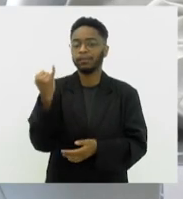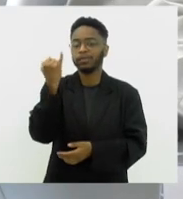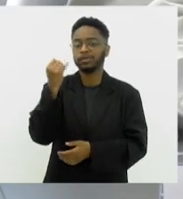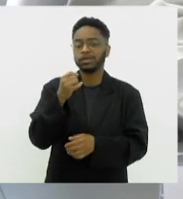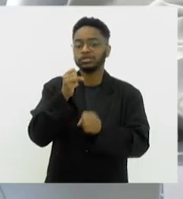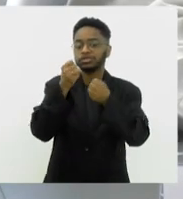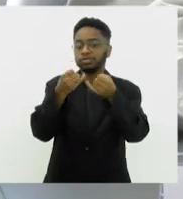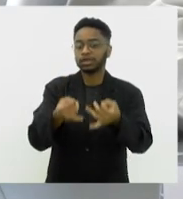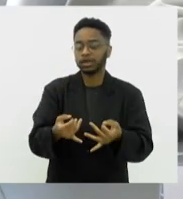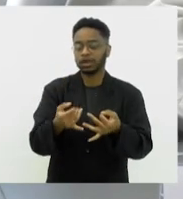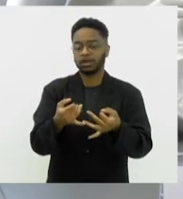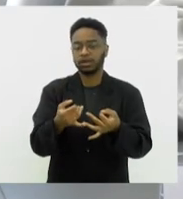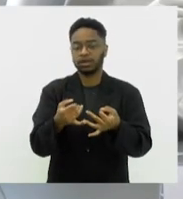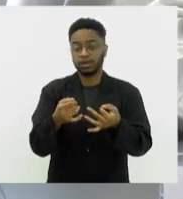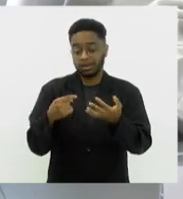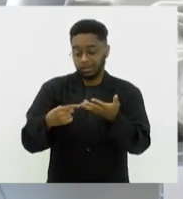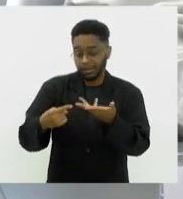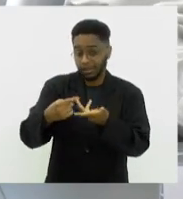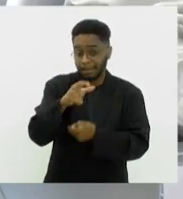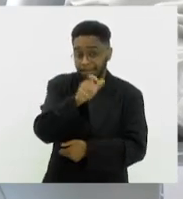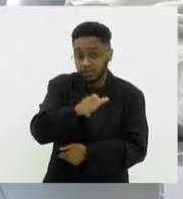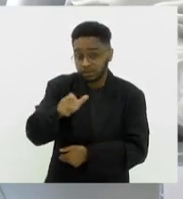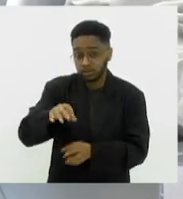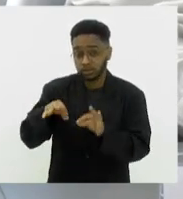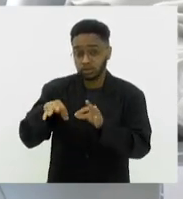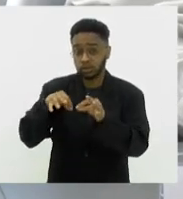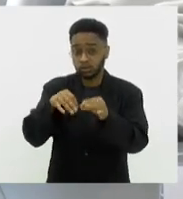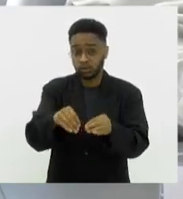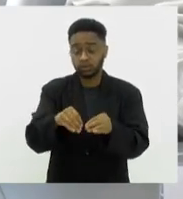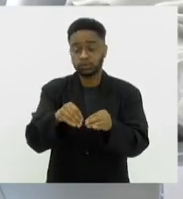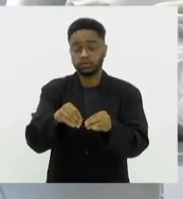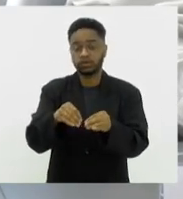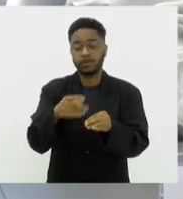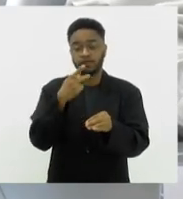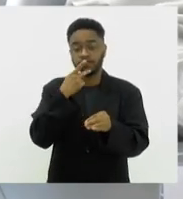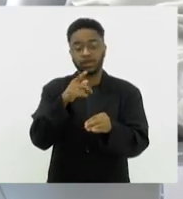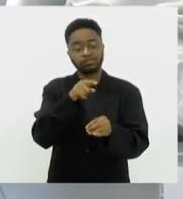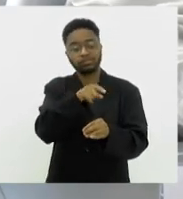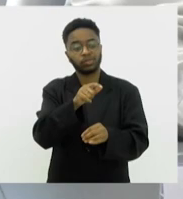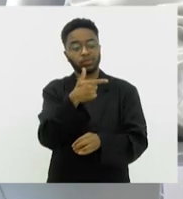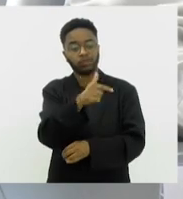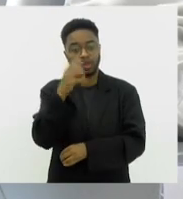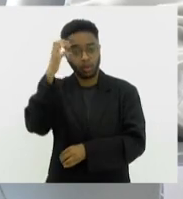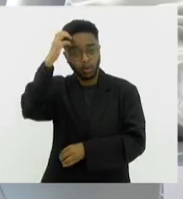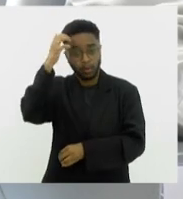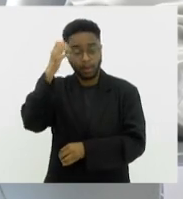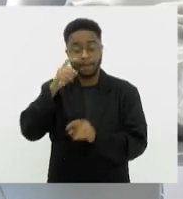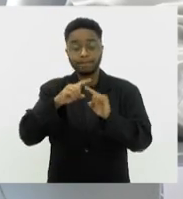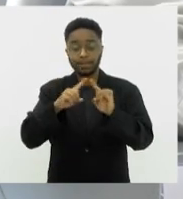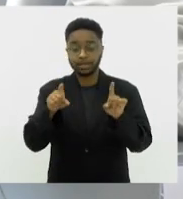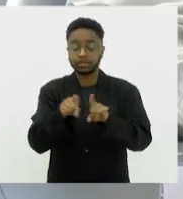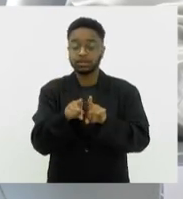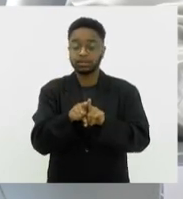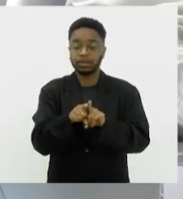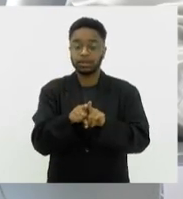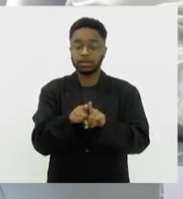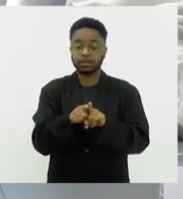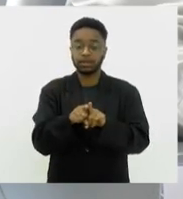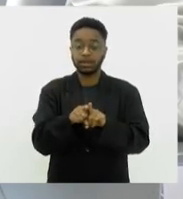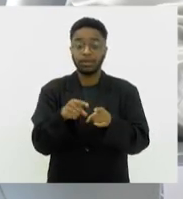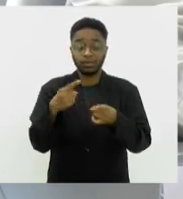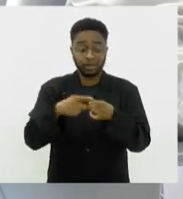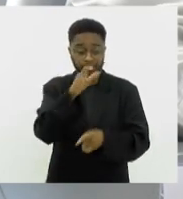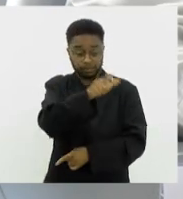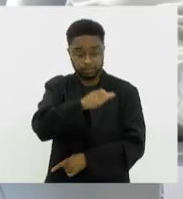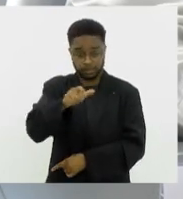casos aqui essas pessoas elas não só foram absolvidas porque foi utilizado o reconhecimento fotográfico elas foram absolvidas porque elas são